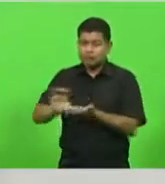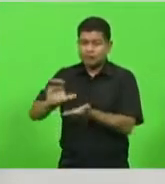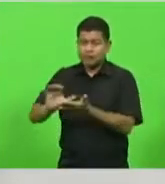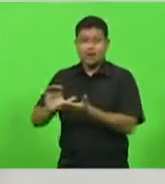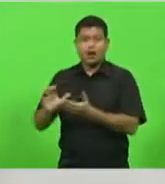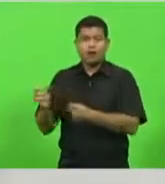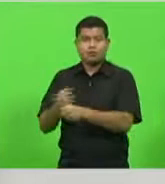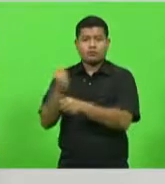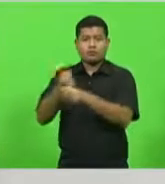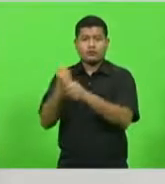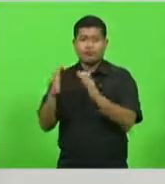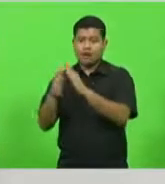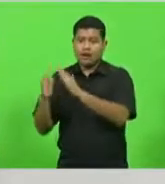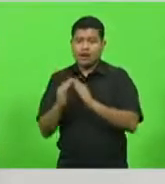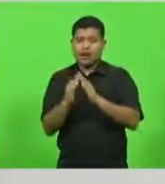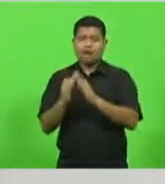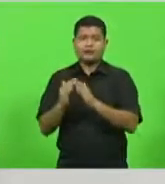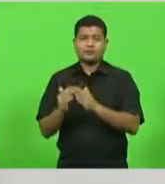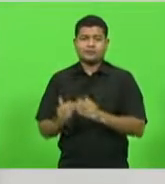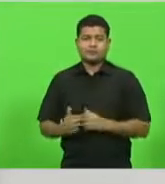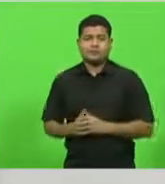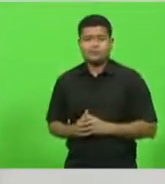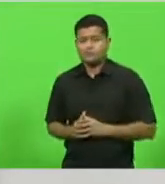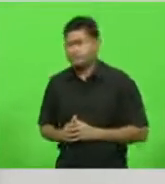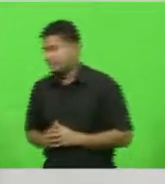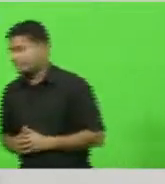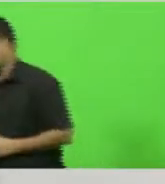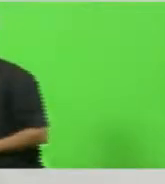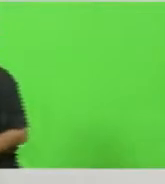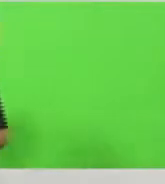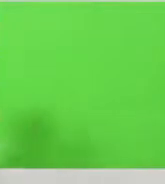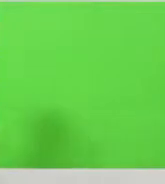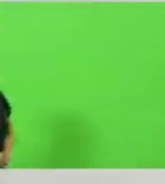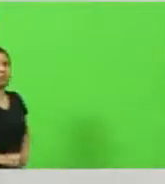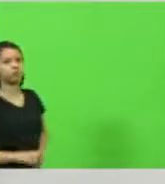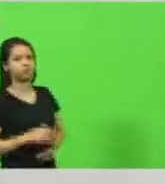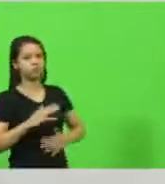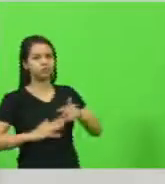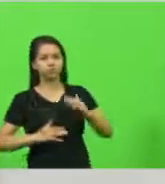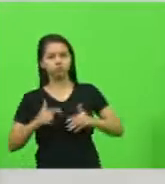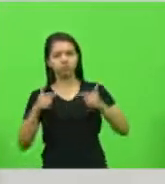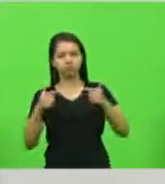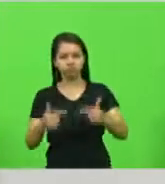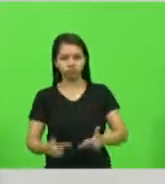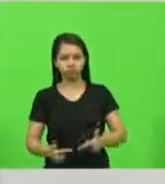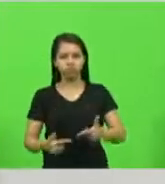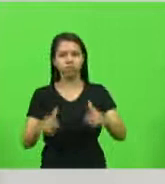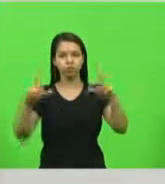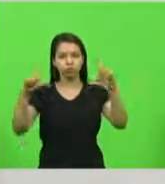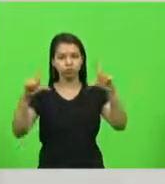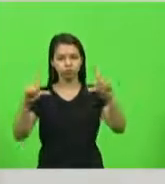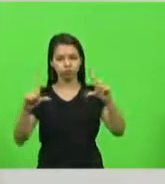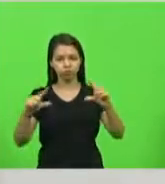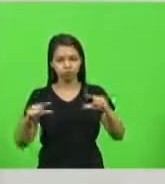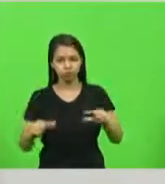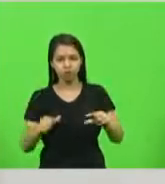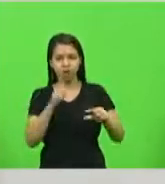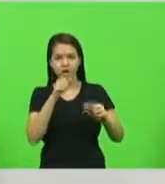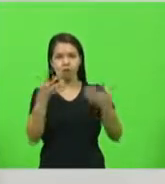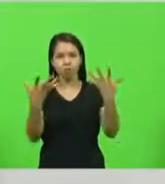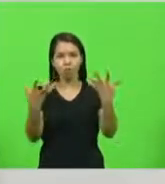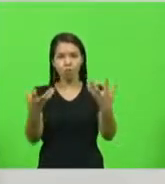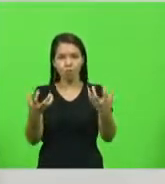casas e propriedades atingidas. Ações específicas foram criadas para minimizar os efeitos da estiagem num trabalho